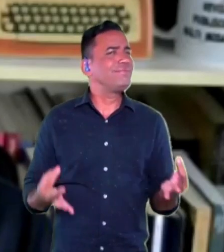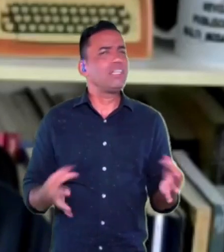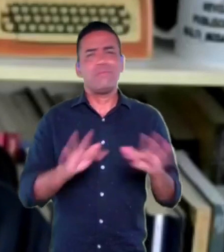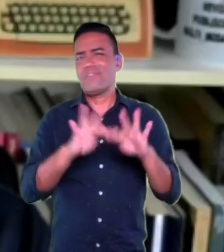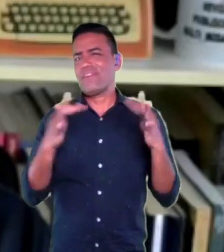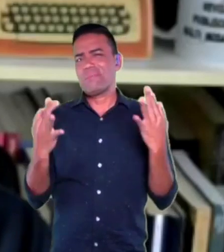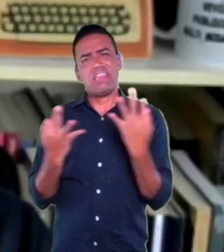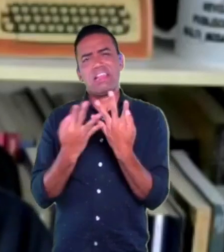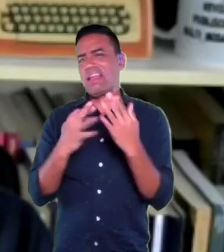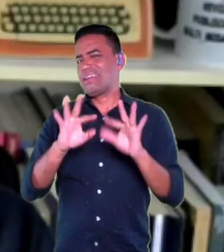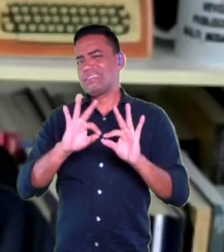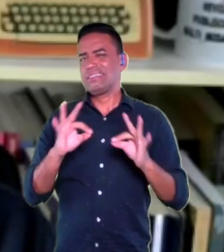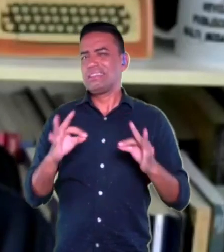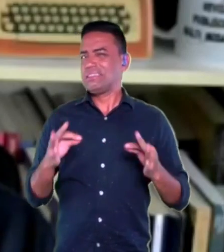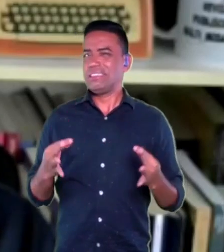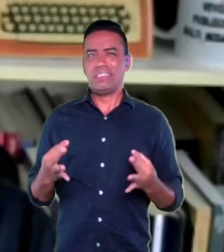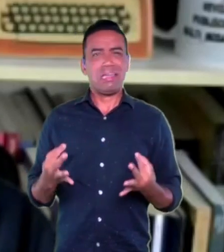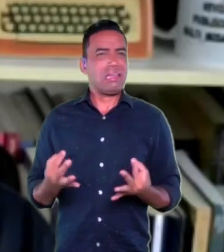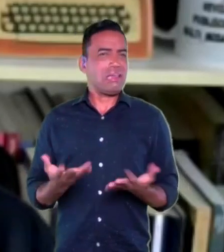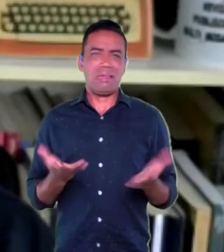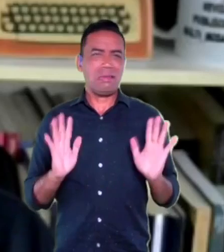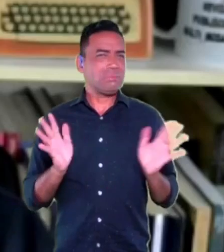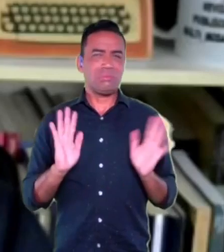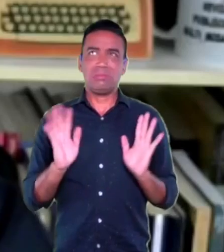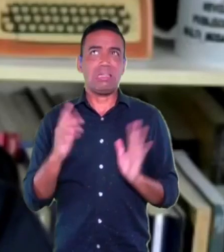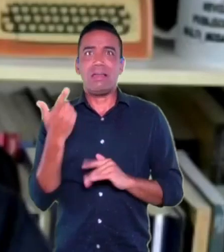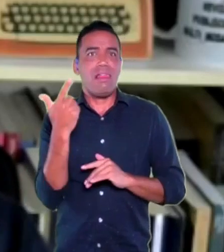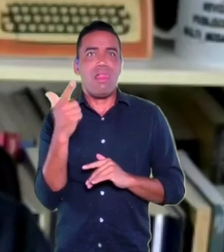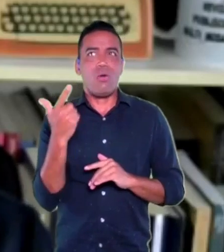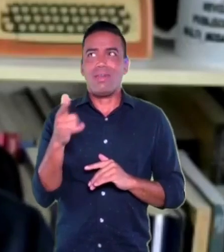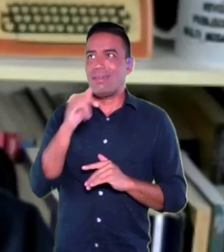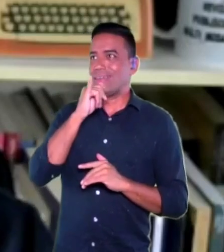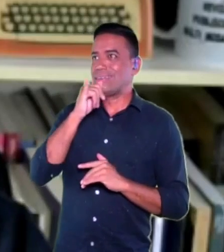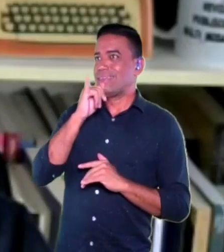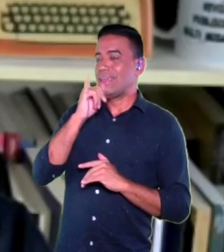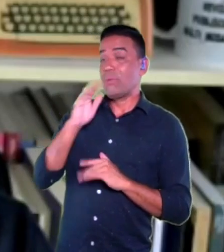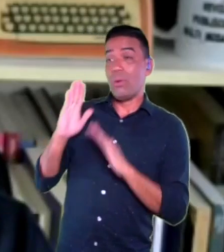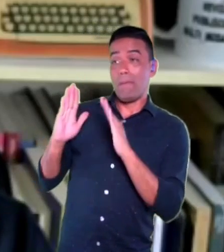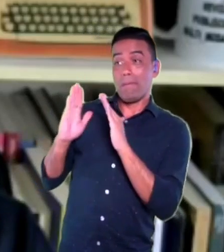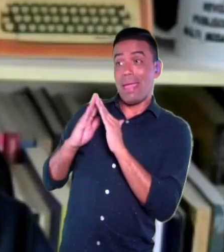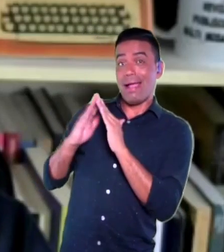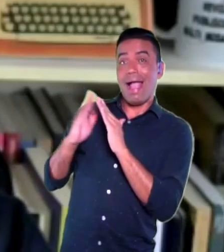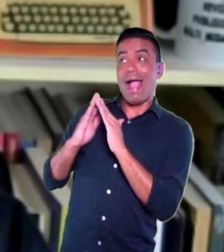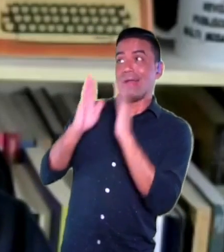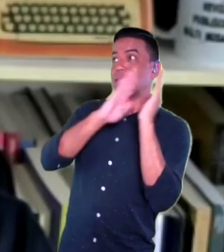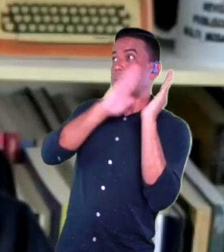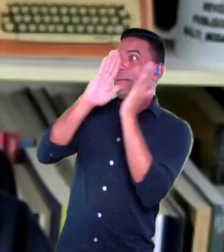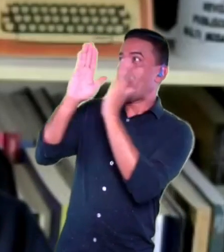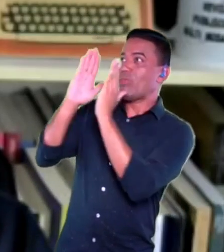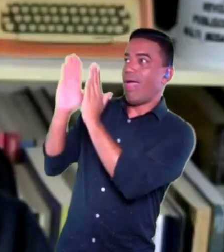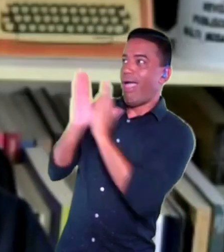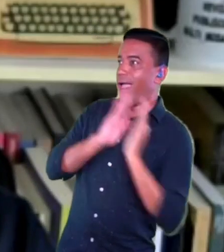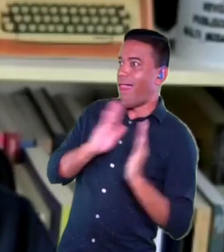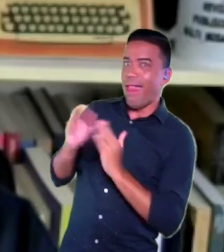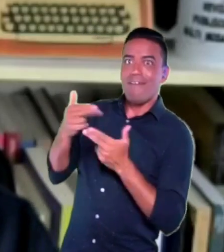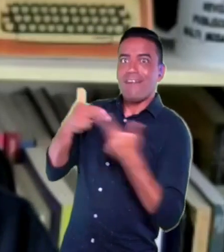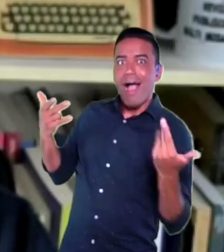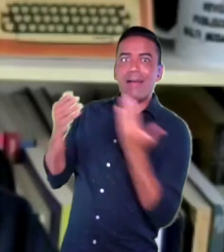nada, nada fora. Não tem aquela história do, minha casa tinha uma biblioteca, né? Nada